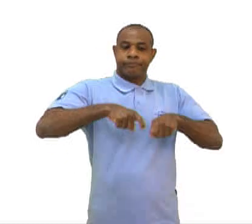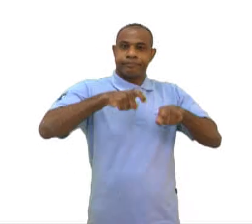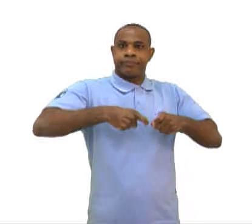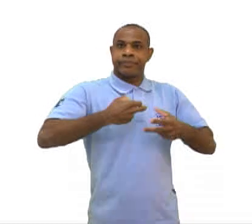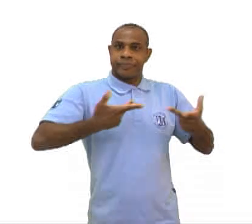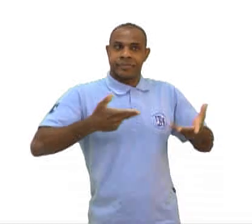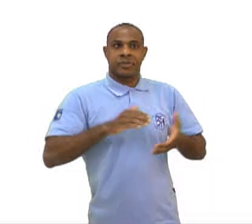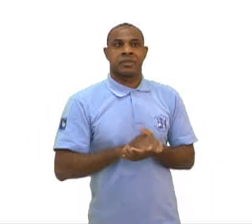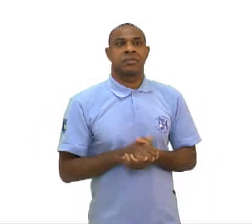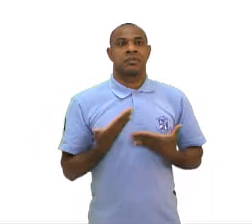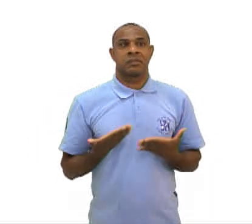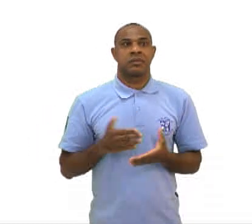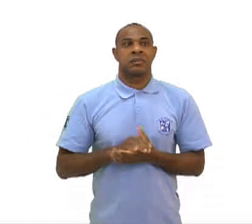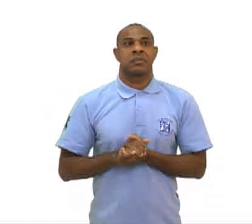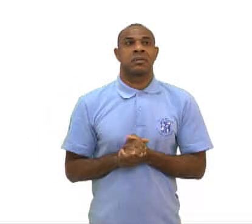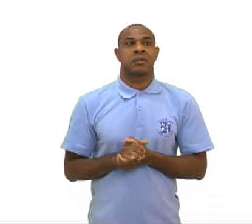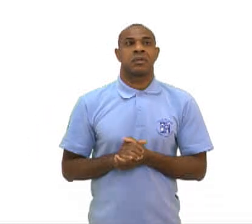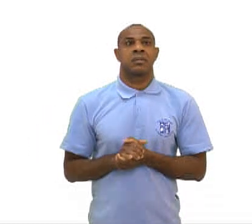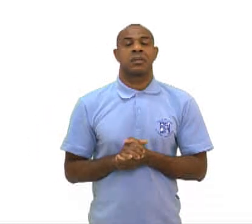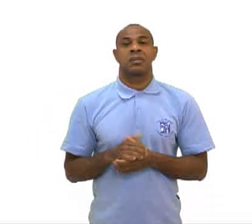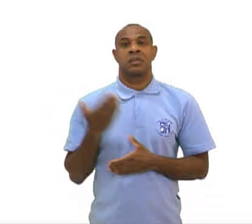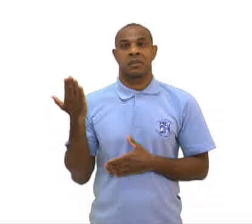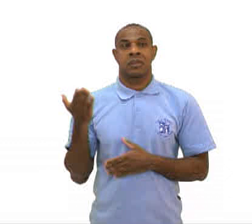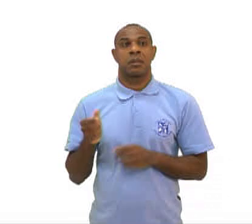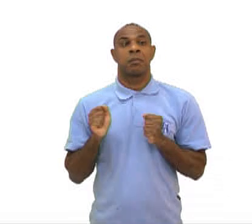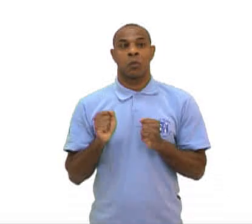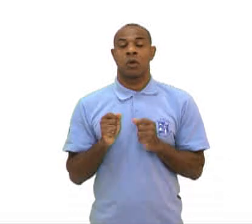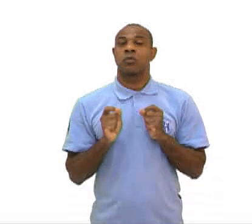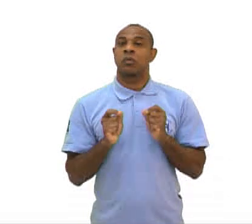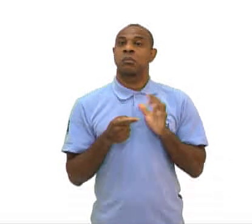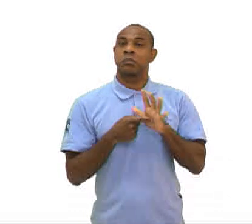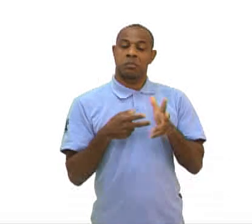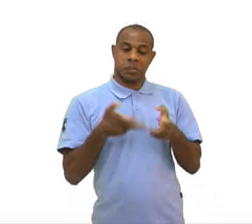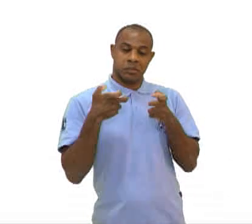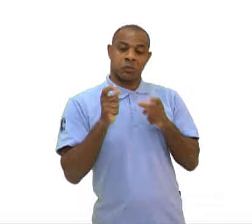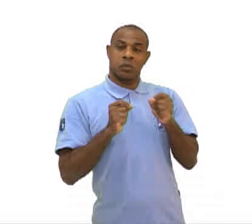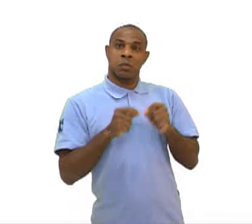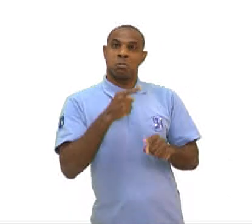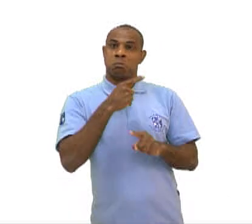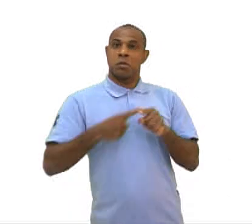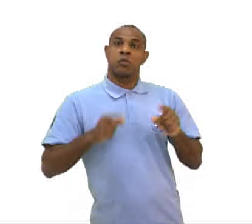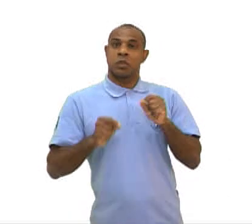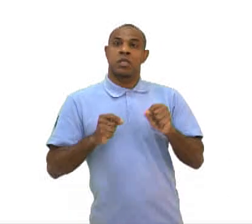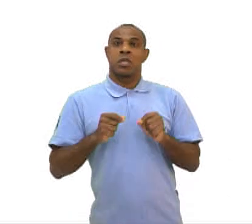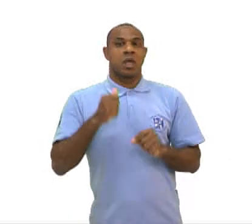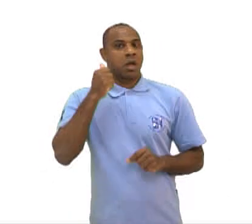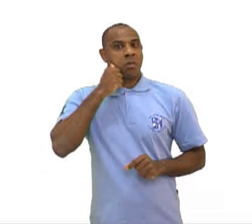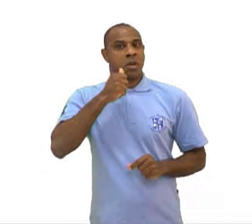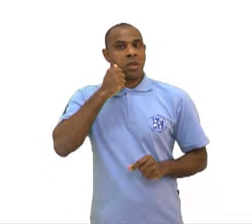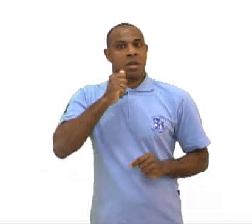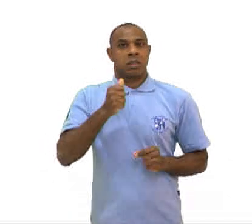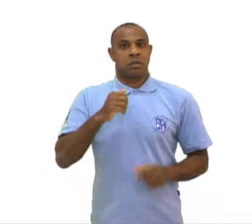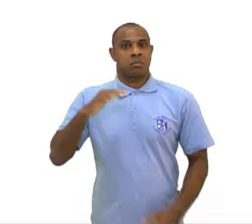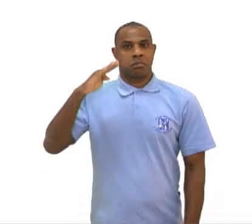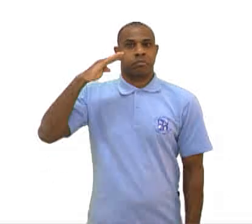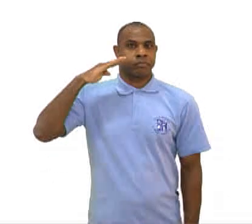o patriarcalismo, pode inclusive ser percebido pela proibição de mulheres nos batalhões. Foi deste